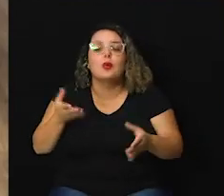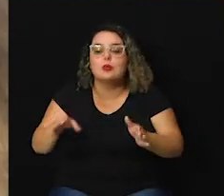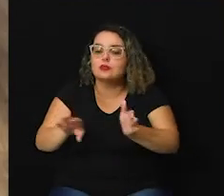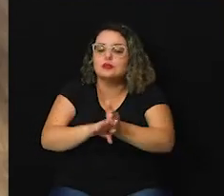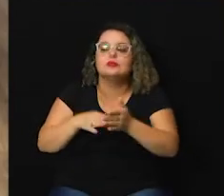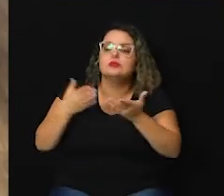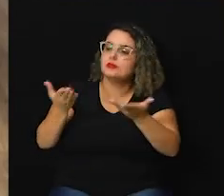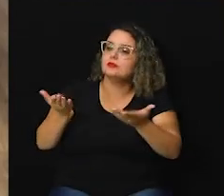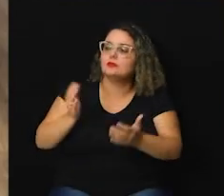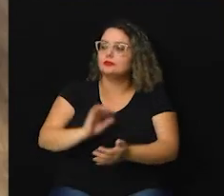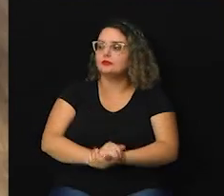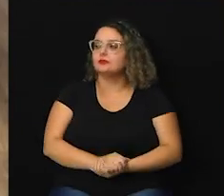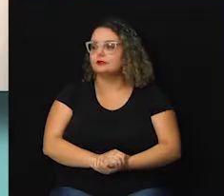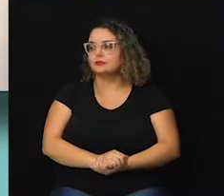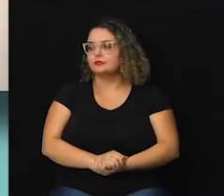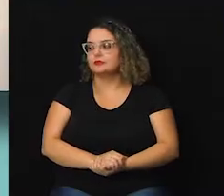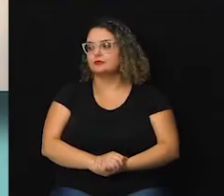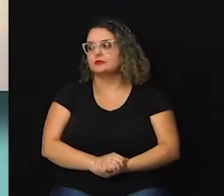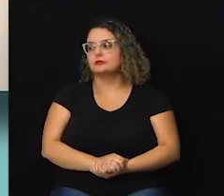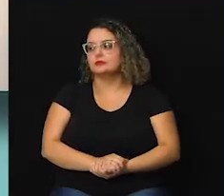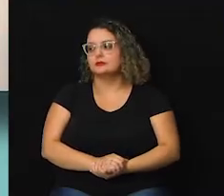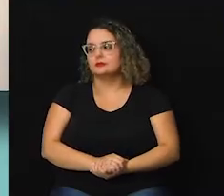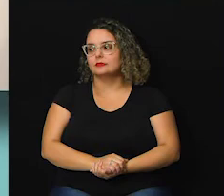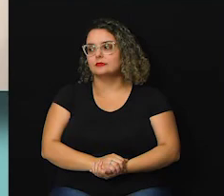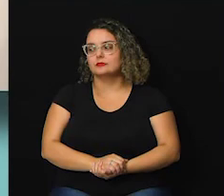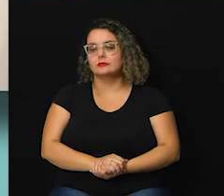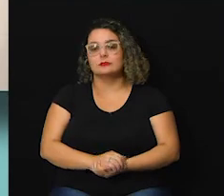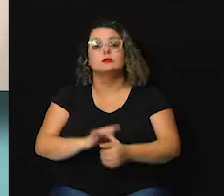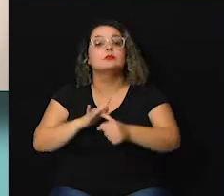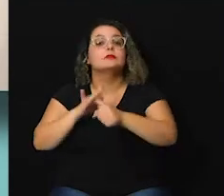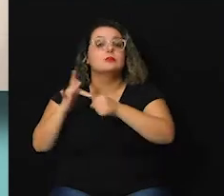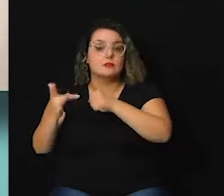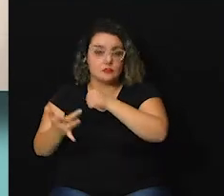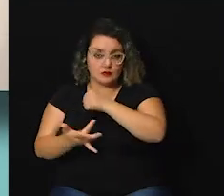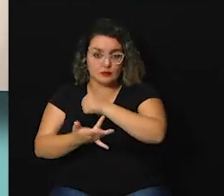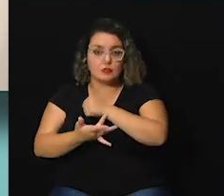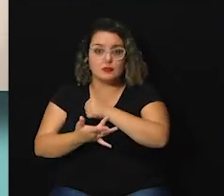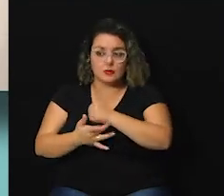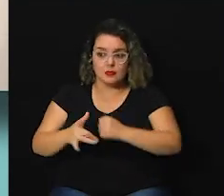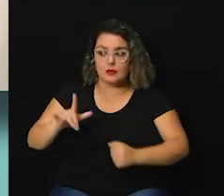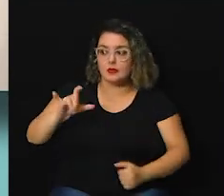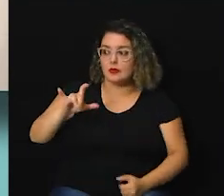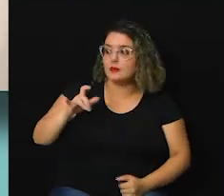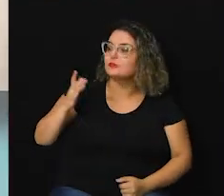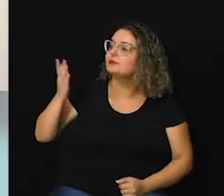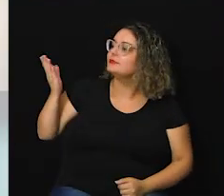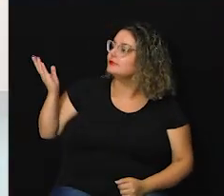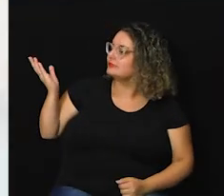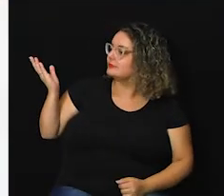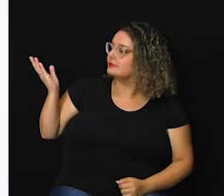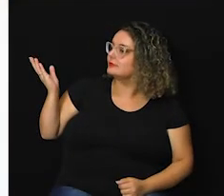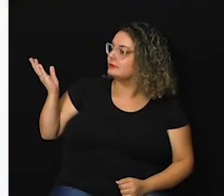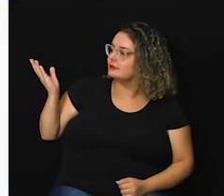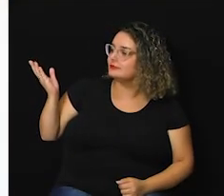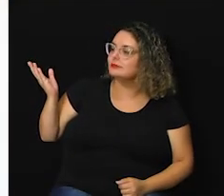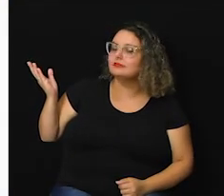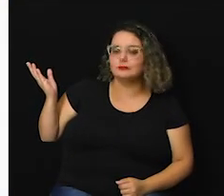é que é para chegar até vocês? Sim, nas nossas redes sociais, o Instagram é Instituto Arara